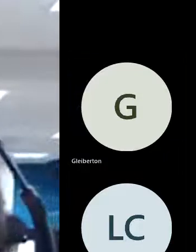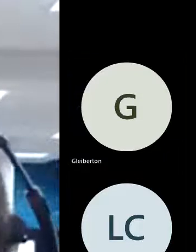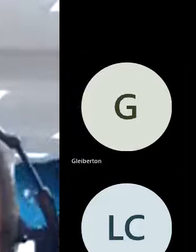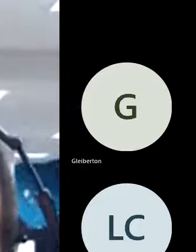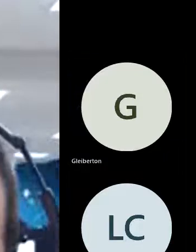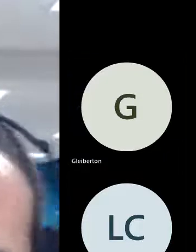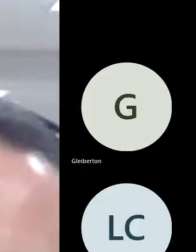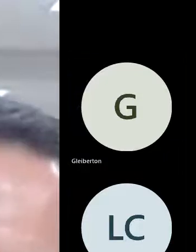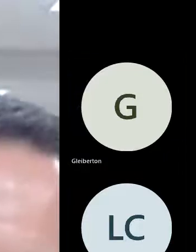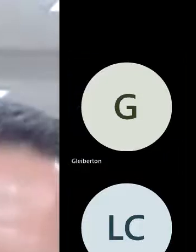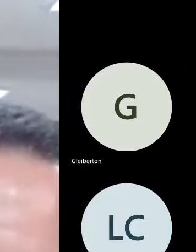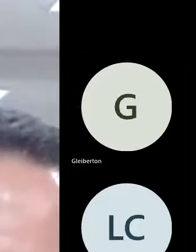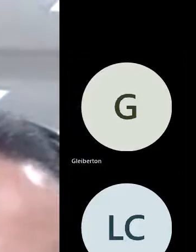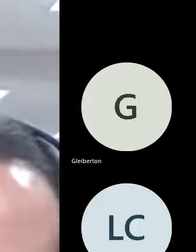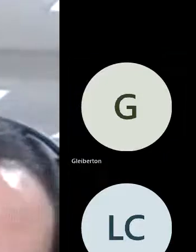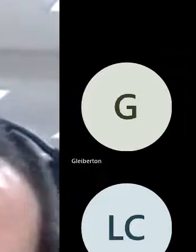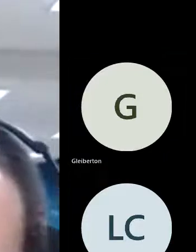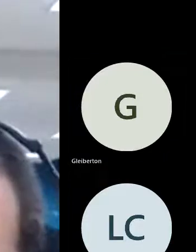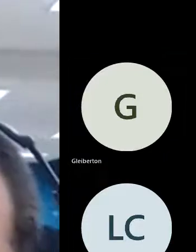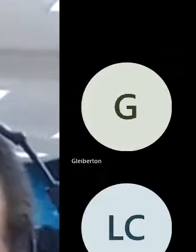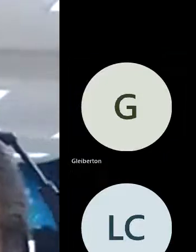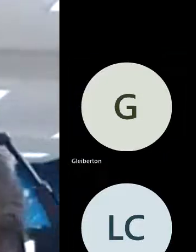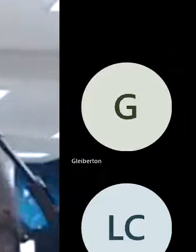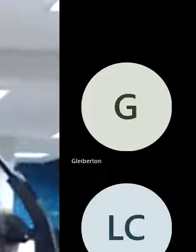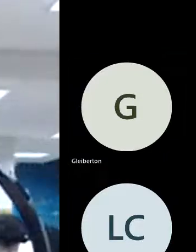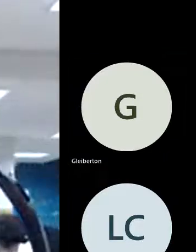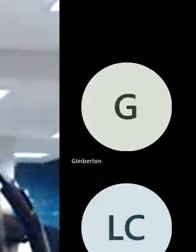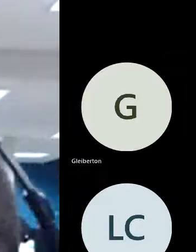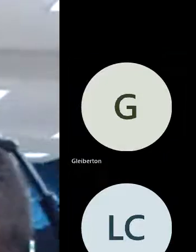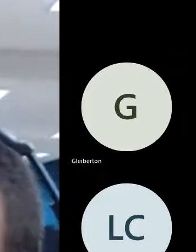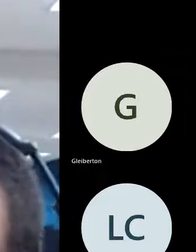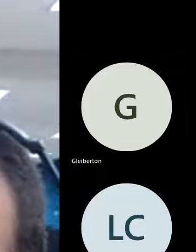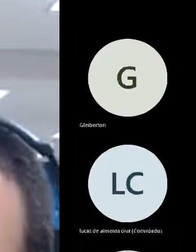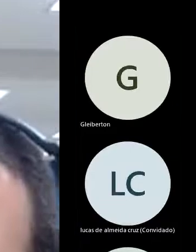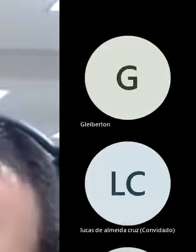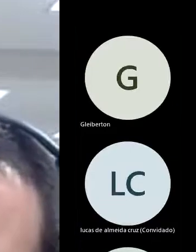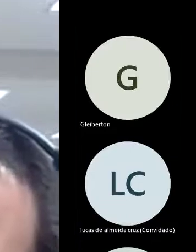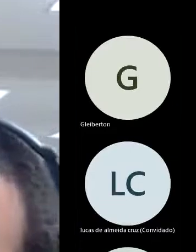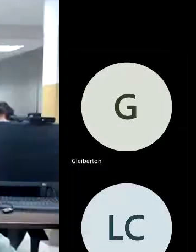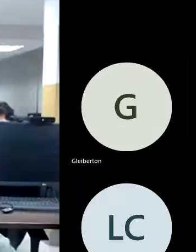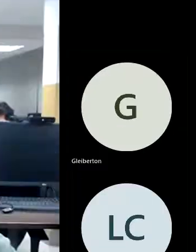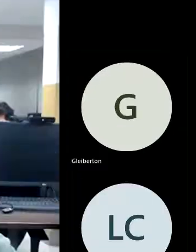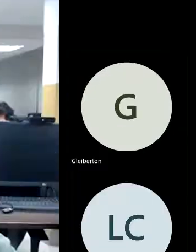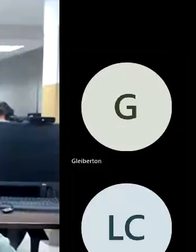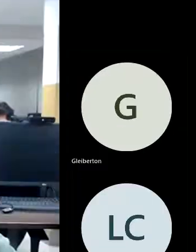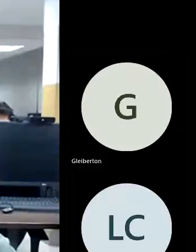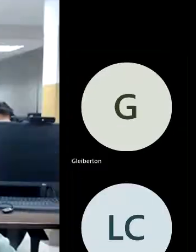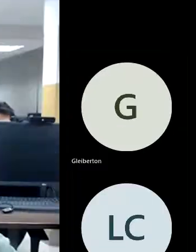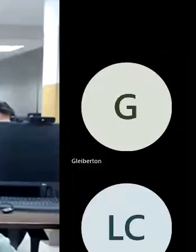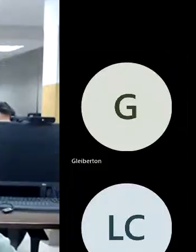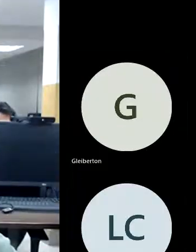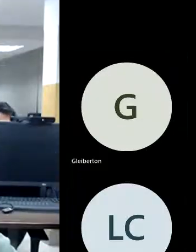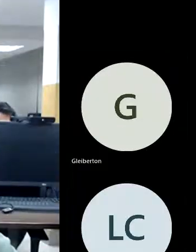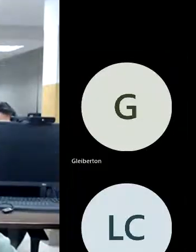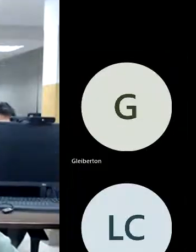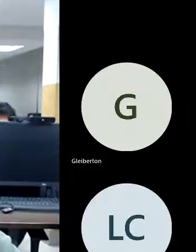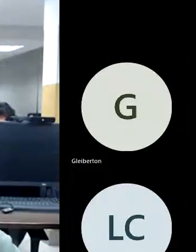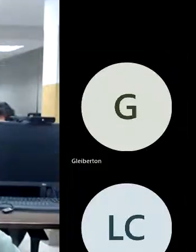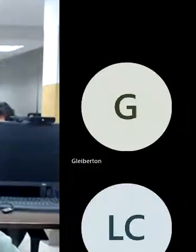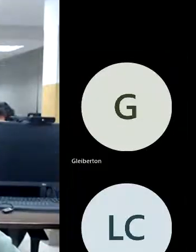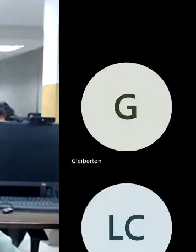né, dessa unidade curricular. Na verdade, é que o período dela já praticamente finalizou, né? Só que a gente comentou, né, que